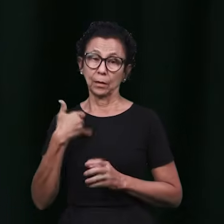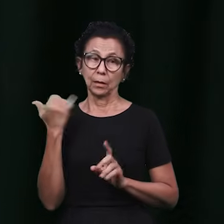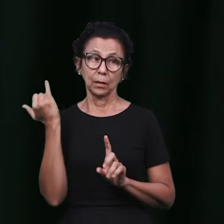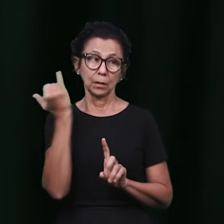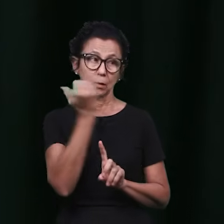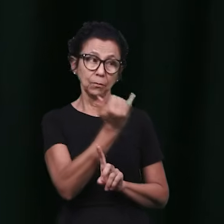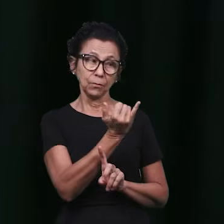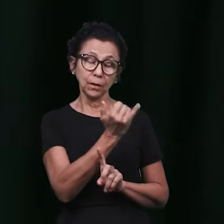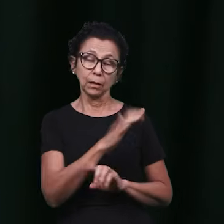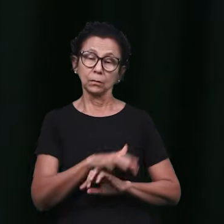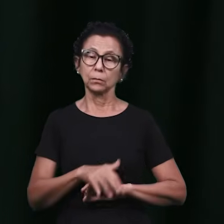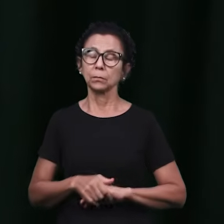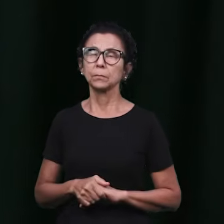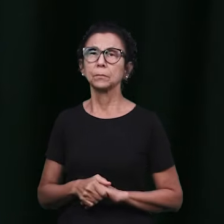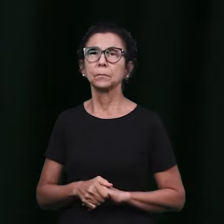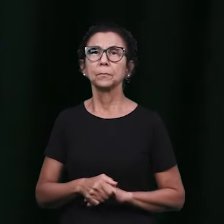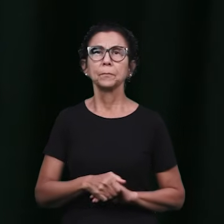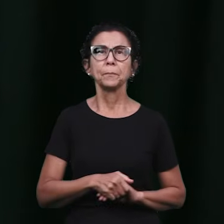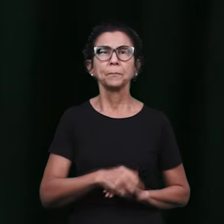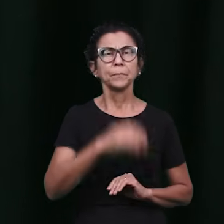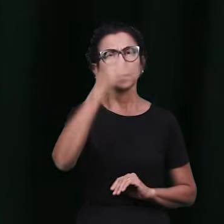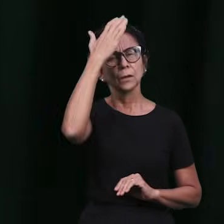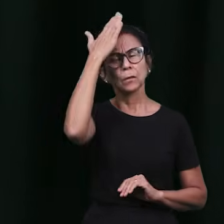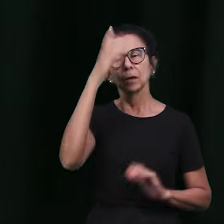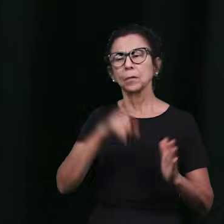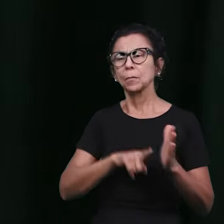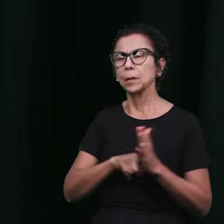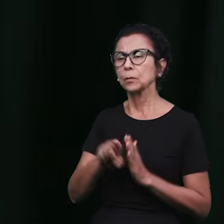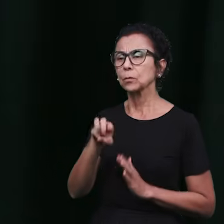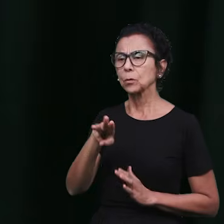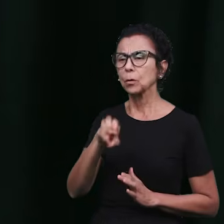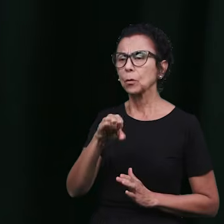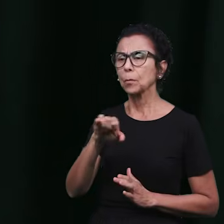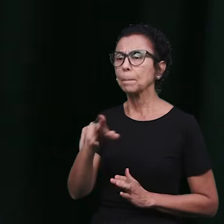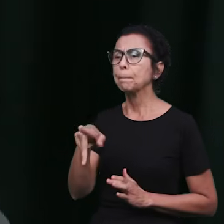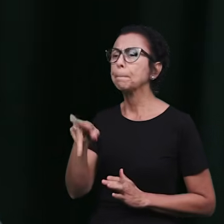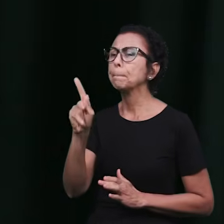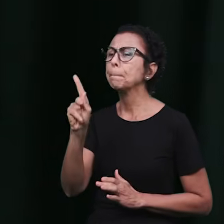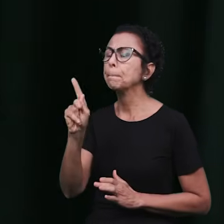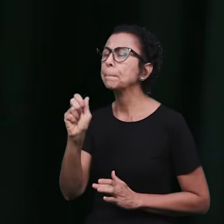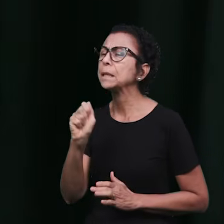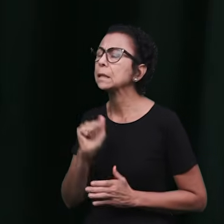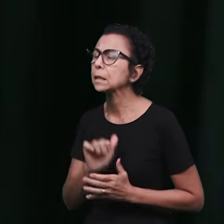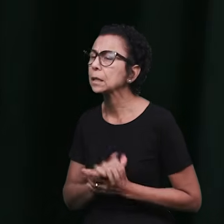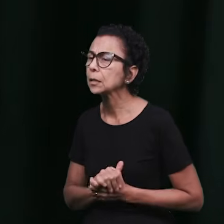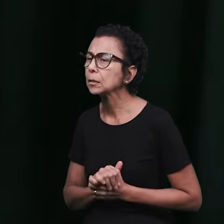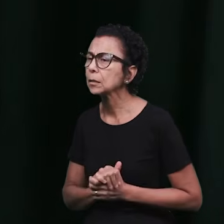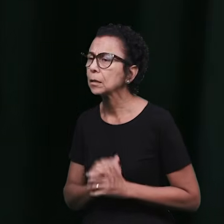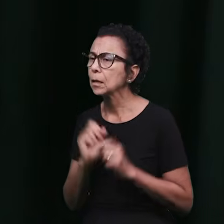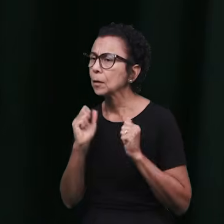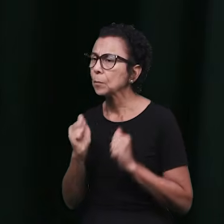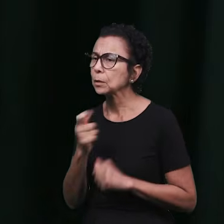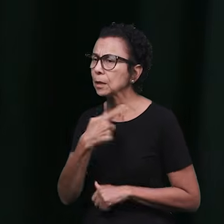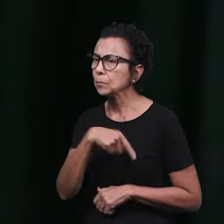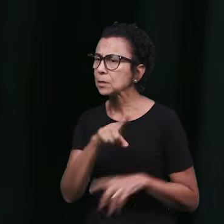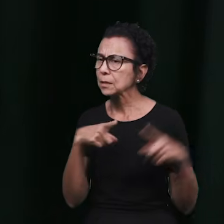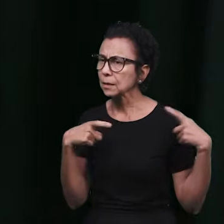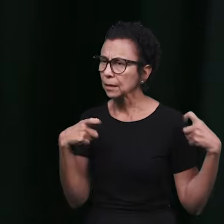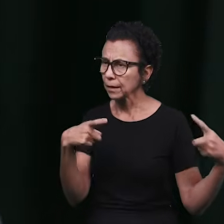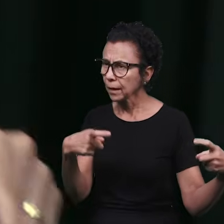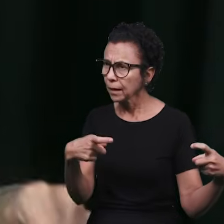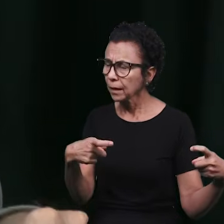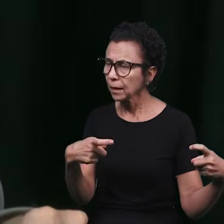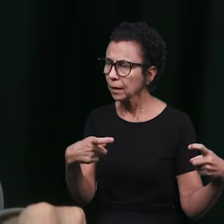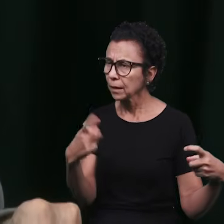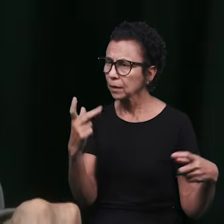rei perguntou a ele: "Ó, iremos a Ramote de Gileade?". Mas o que que aconteceu? O rei já tinha o desejo no coração. A